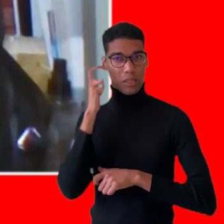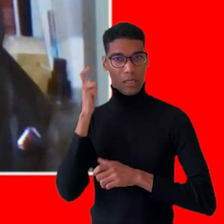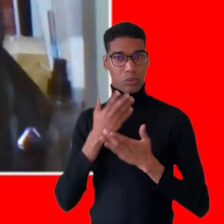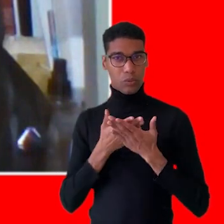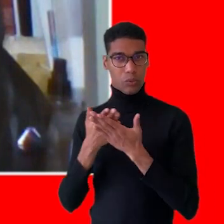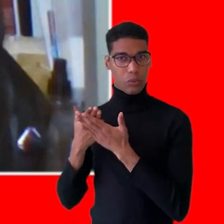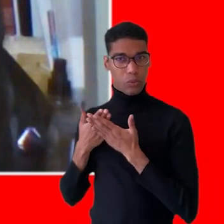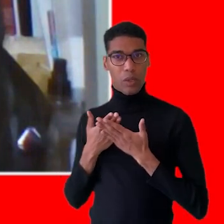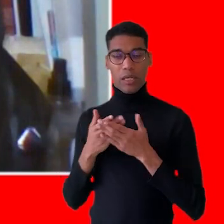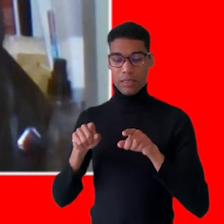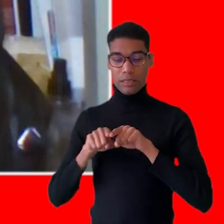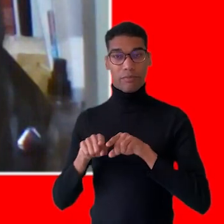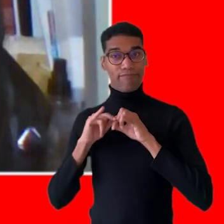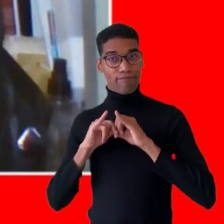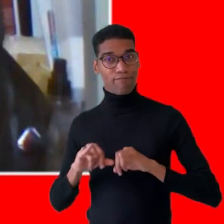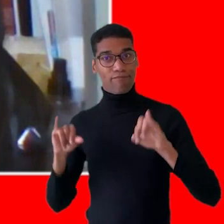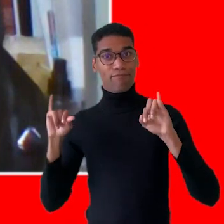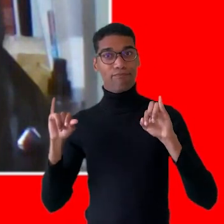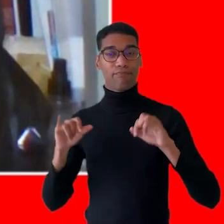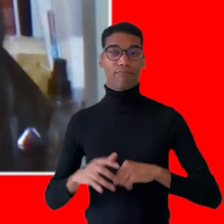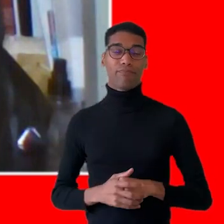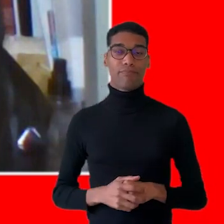intelectuais, comunicadores